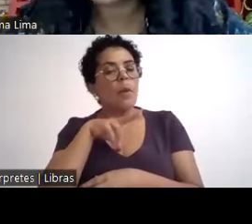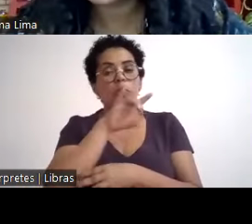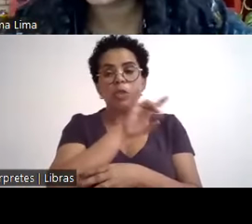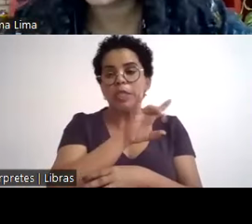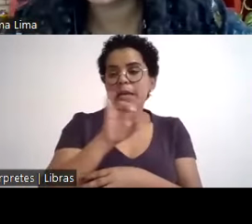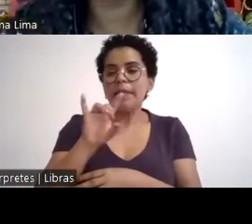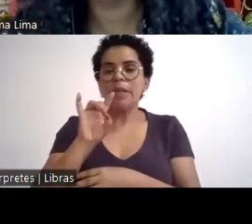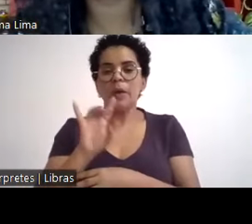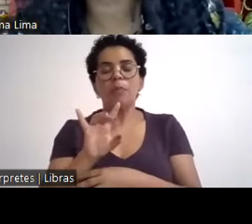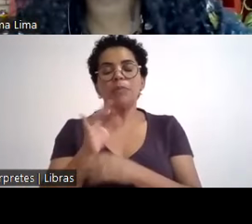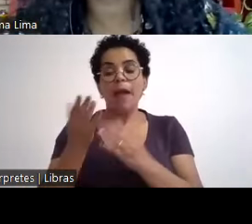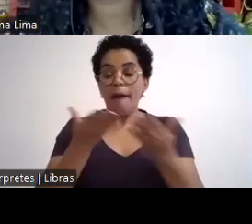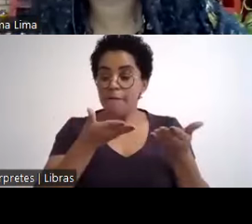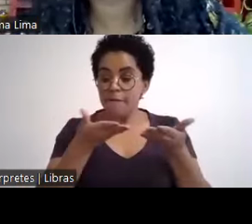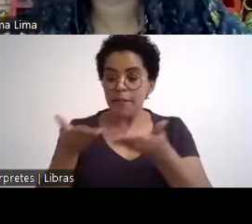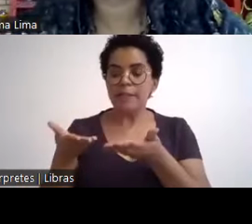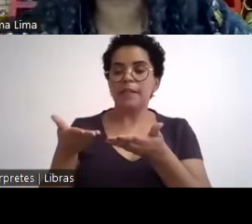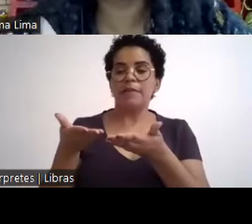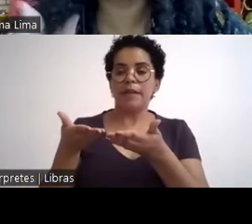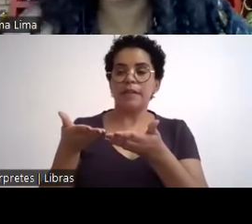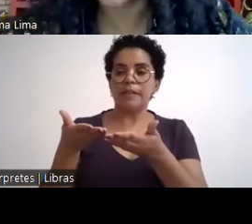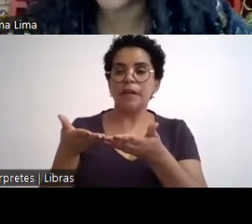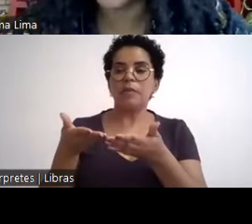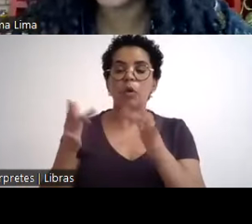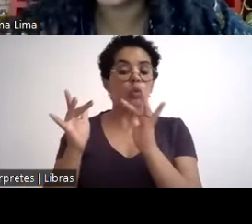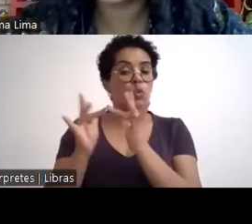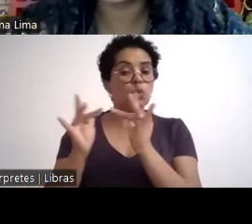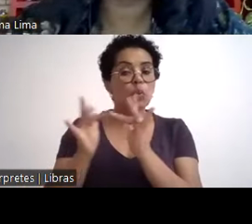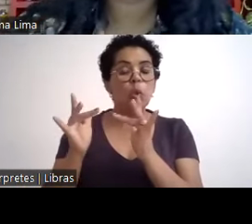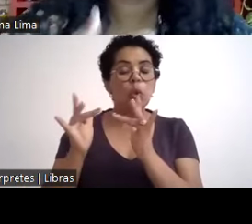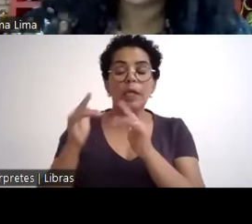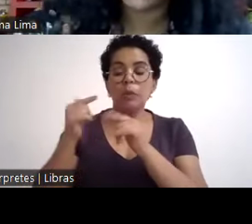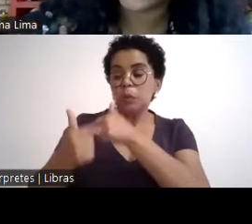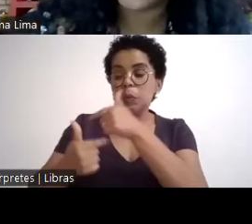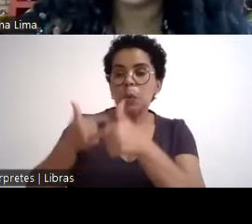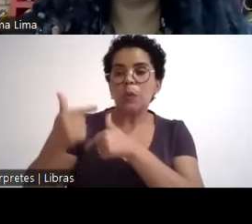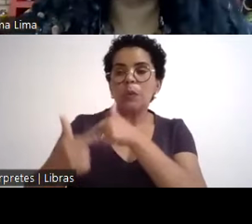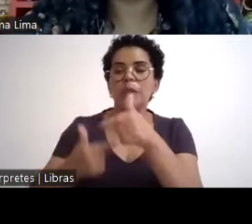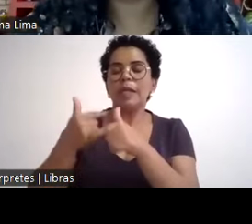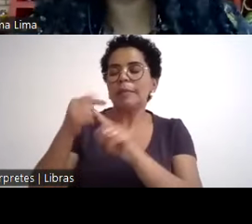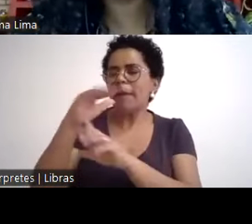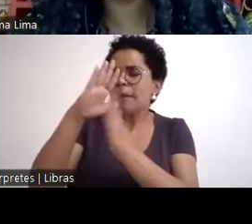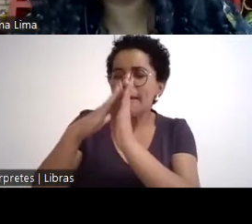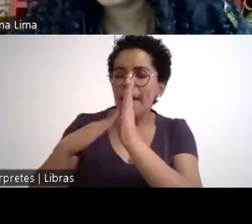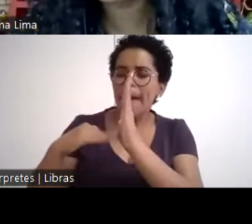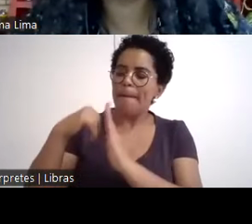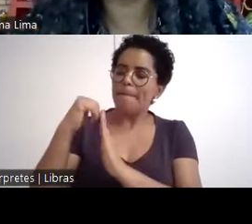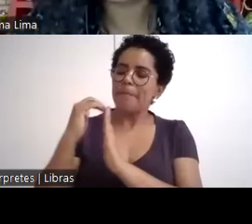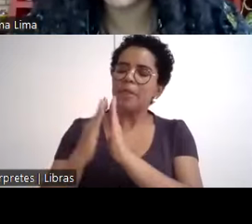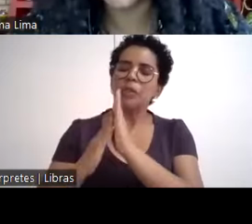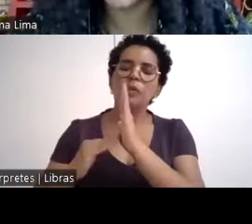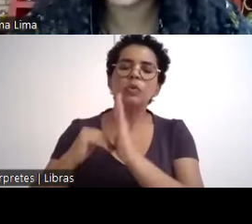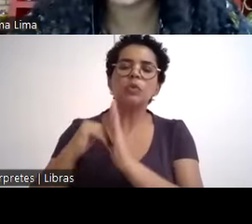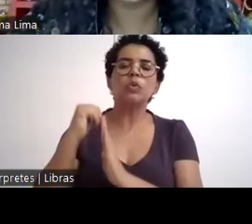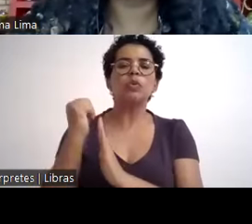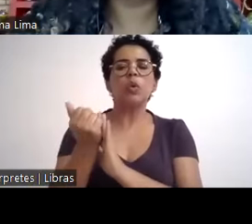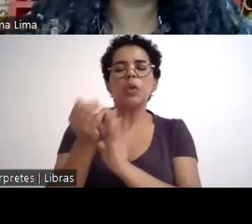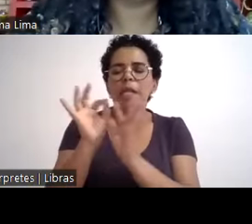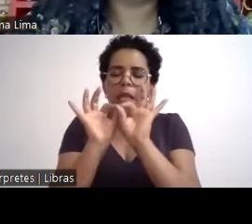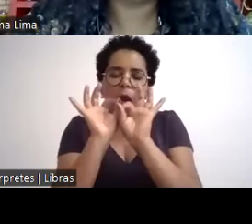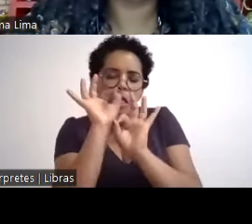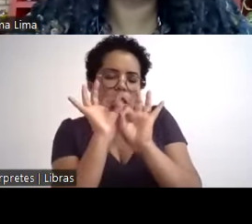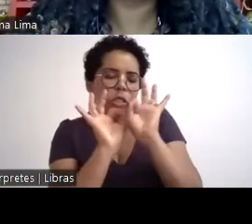a visitação, o processo de contato com o trabalho, que é a pintura, ele ganha esses contornos